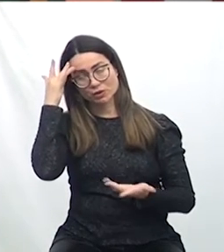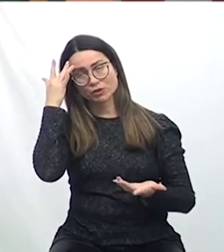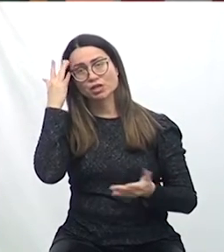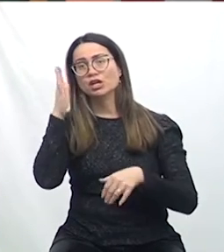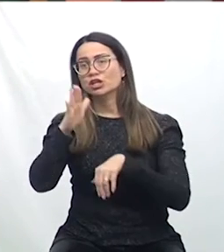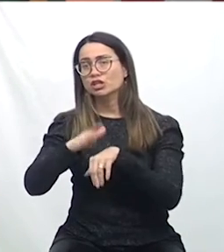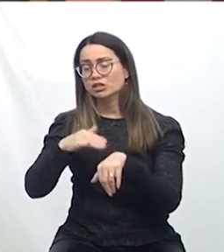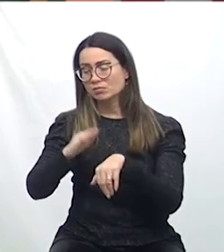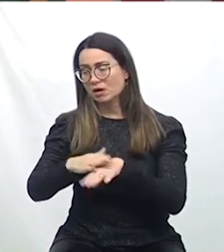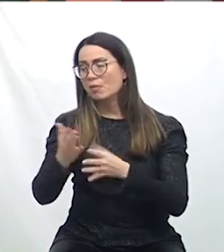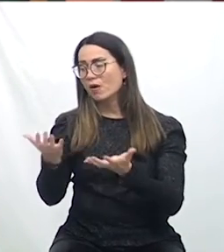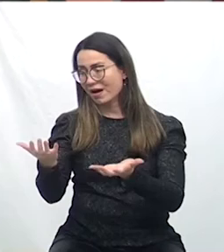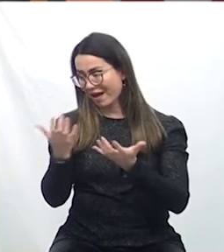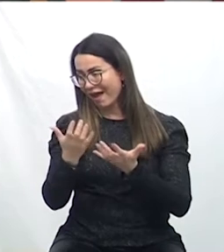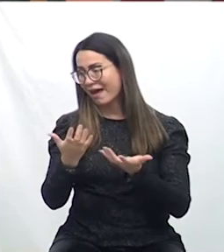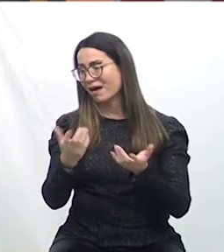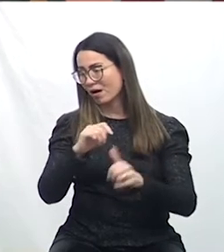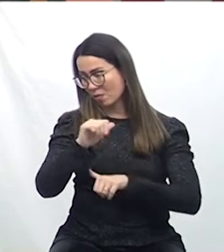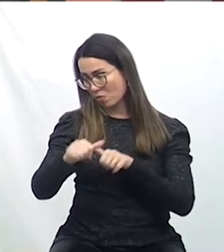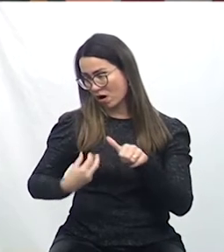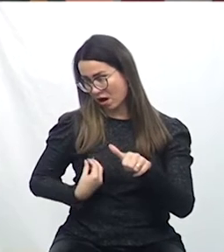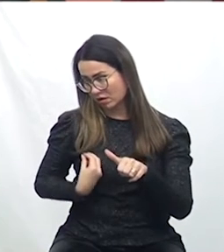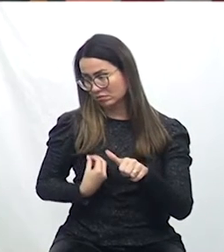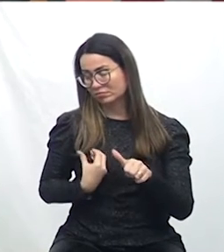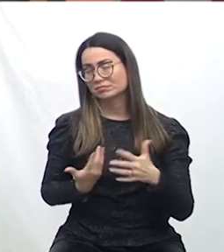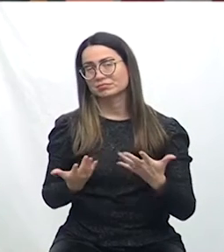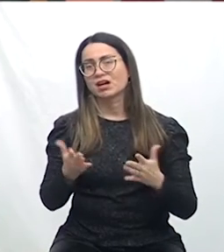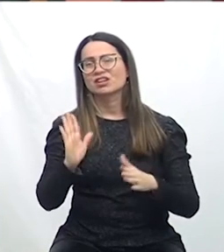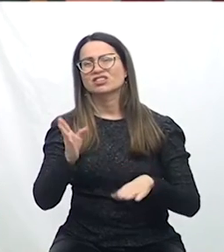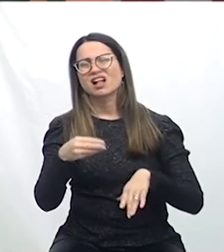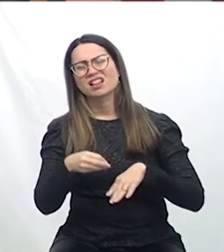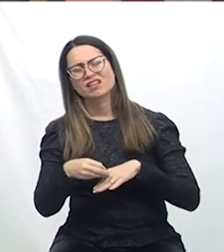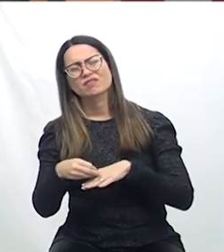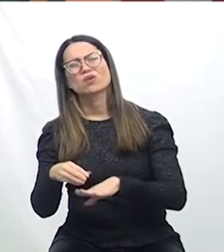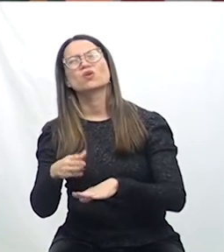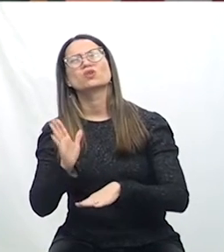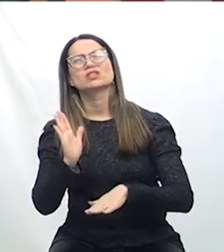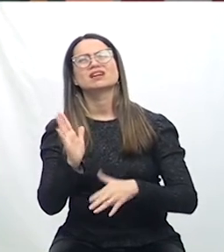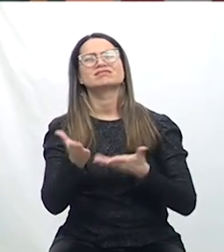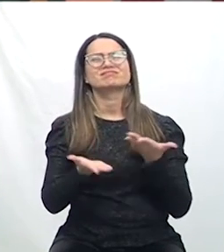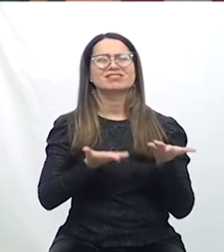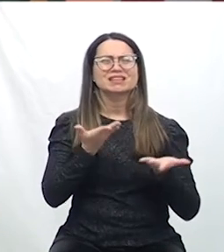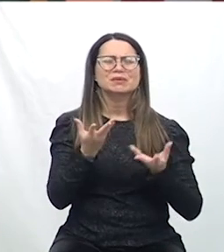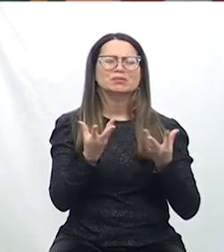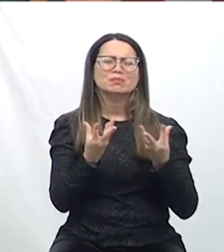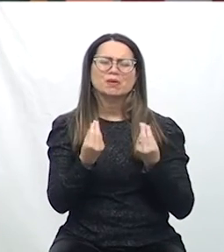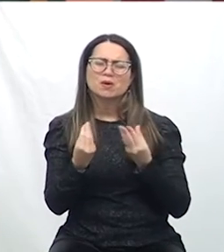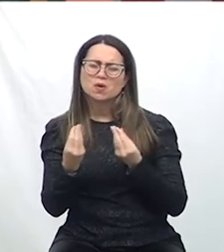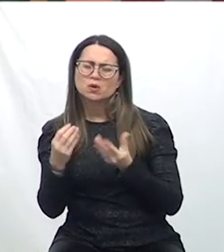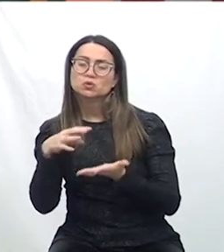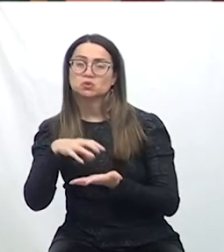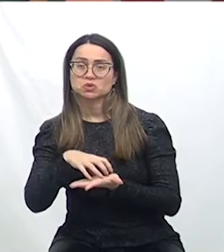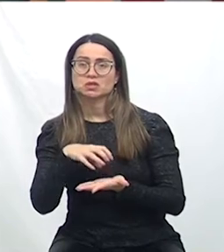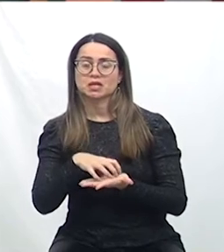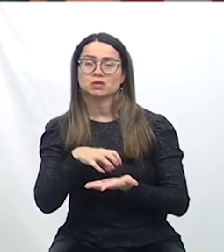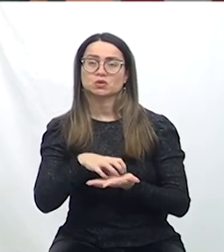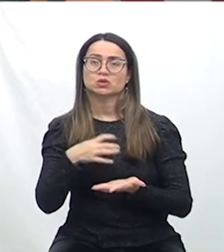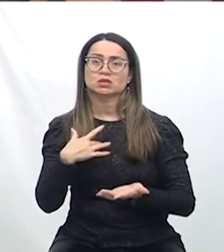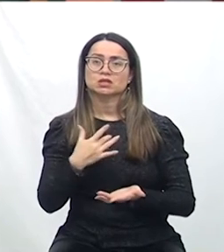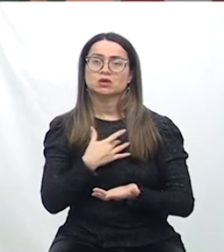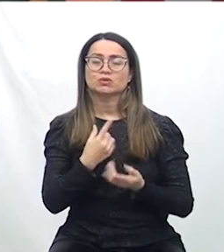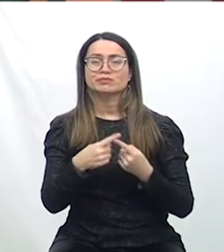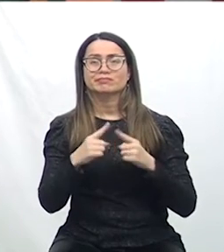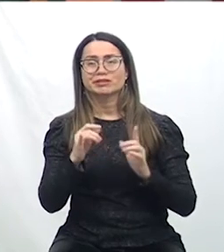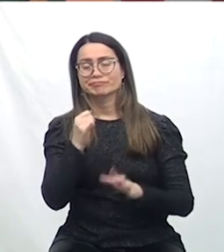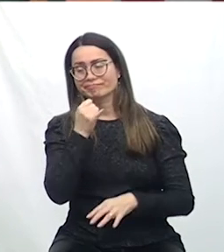vida, foram levados, já passaram por muitas clínicas de recuperação aqui, mas infelizmente